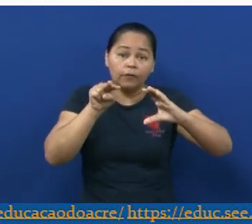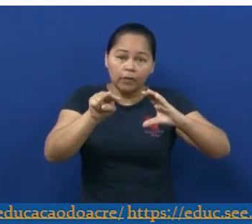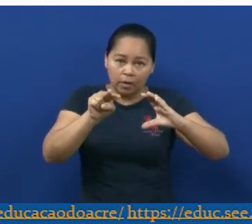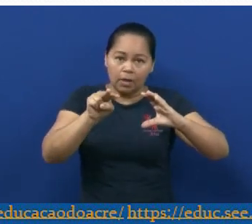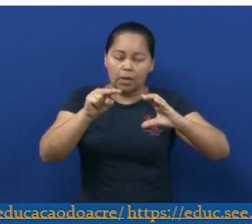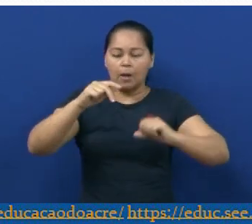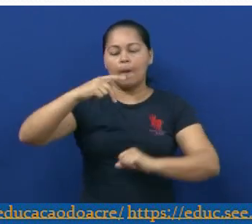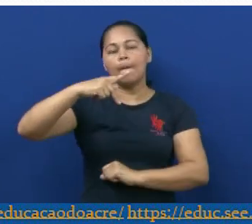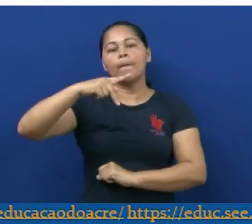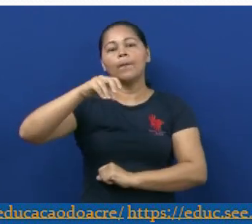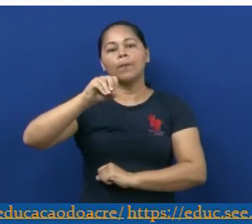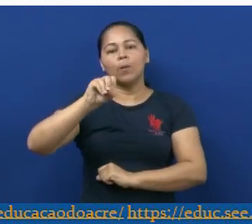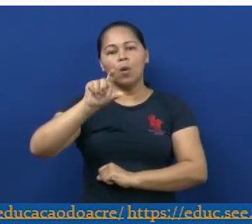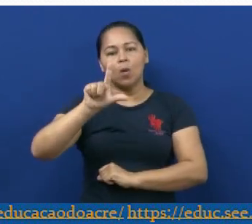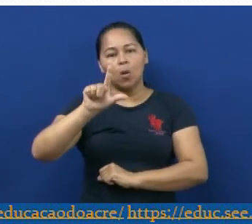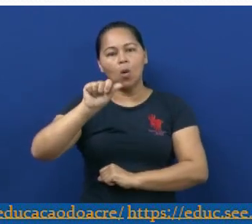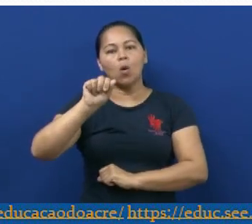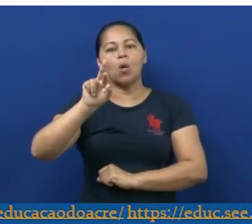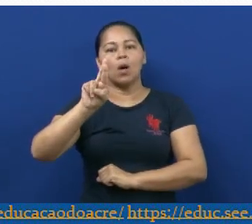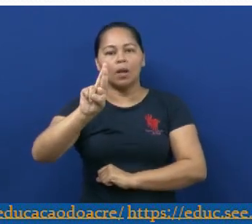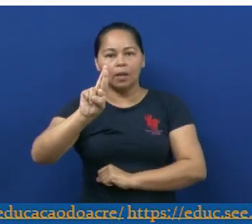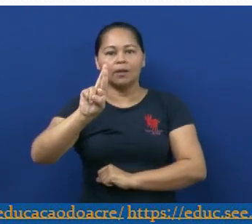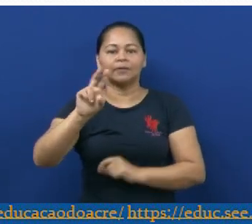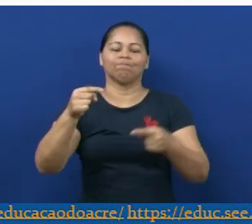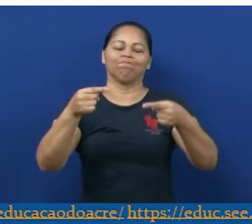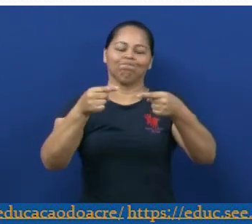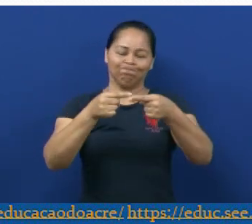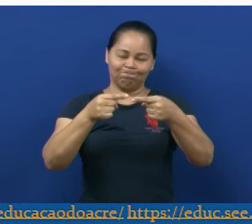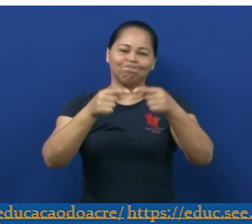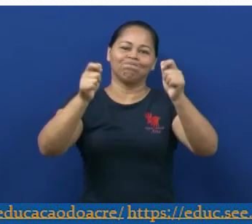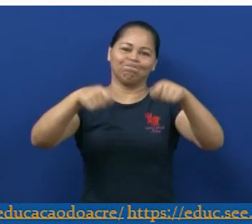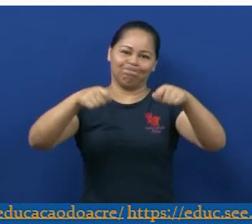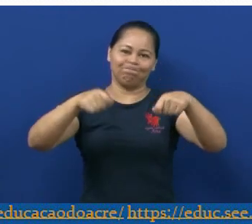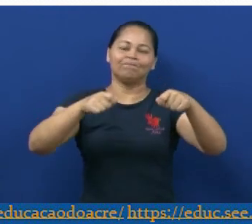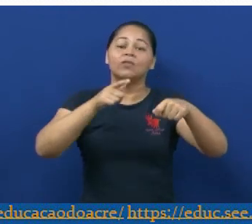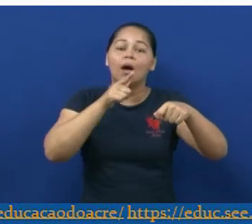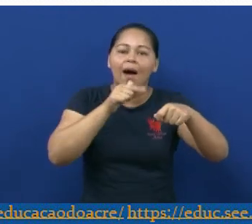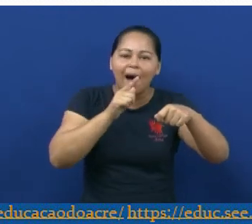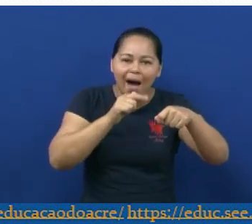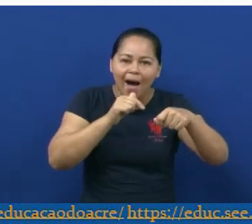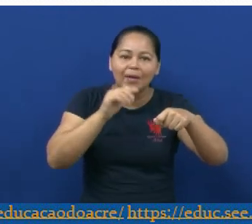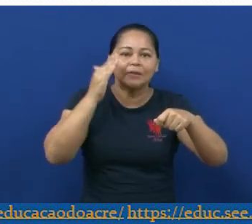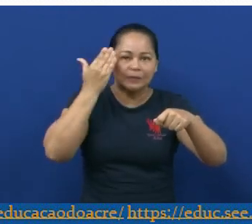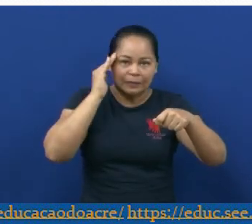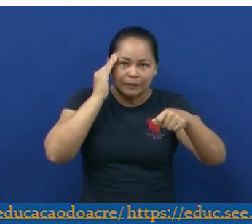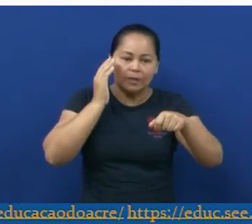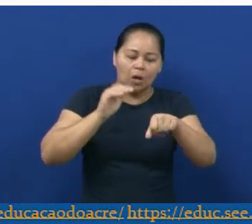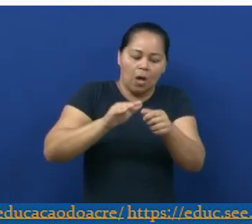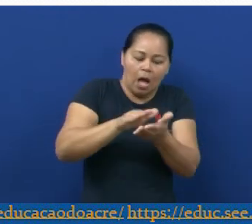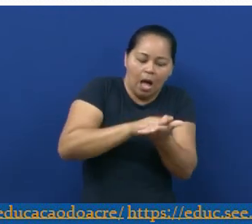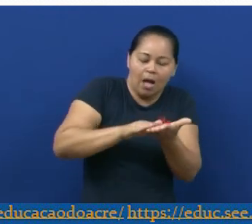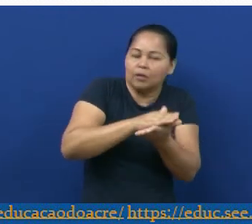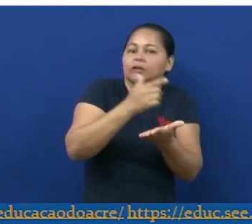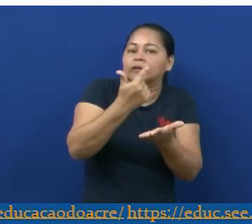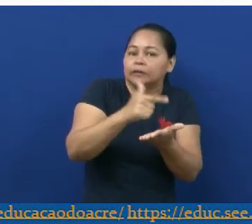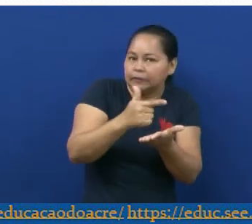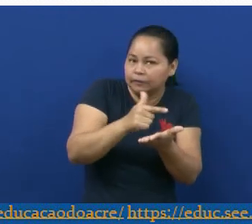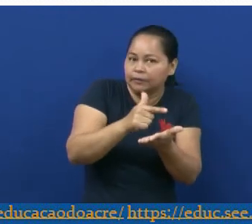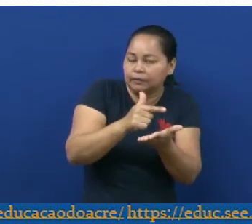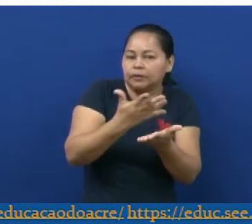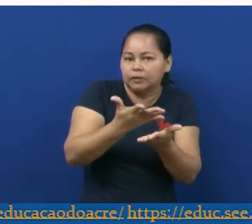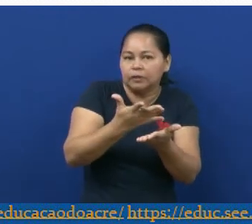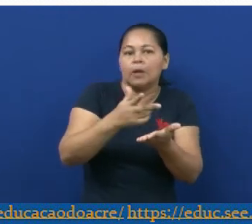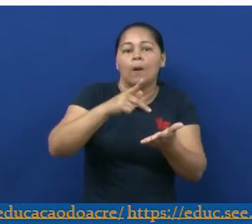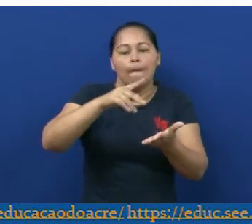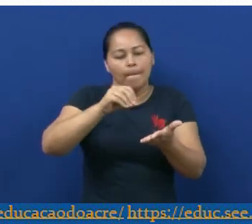extremidade polar, é o que vai ter afinidade com a água. Então, o sabão ele tem uma parte que não tem polos e tem uma parte